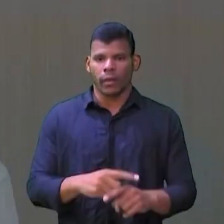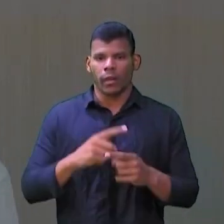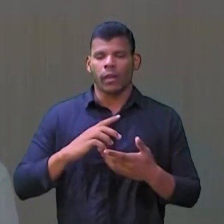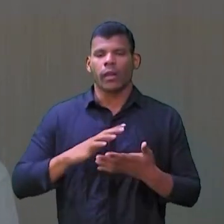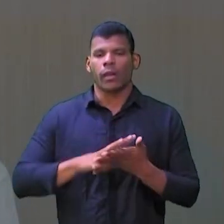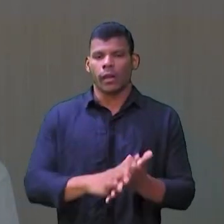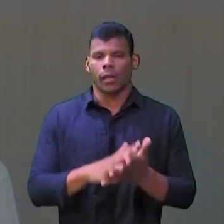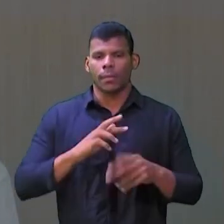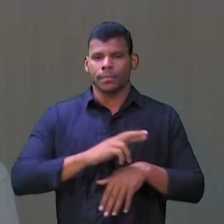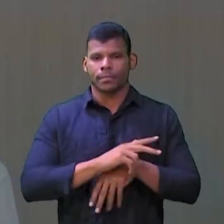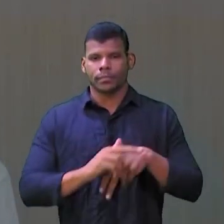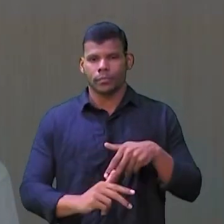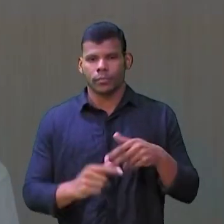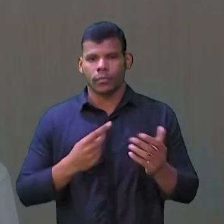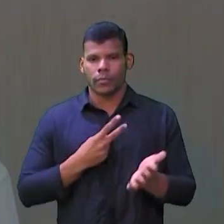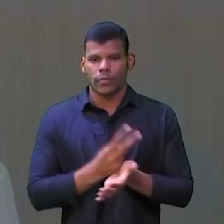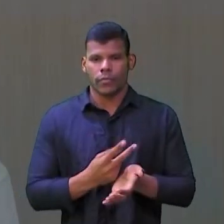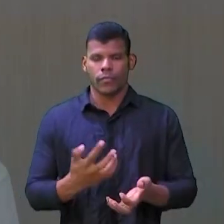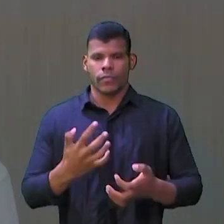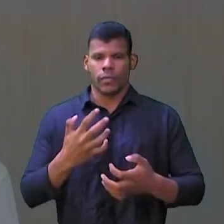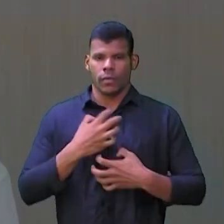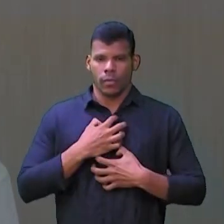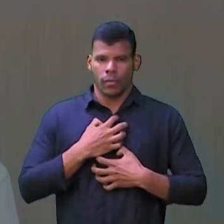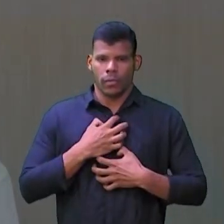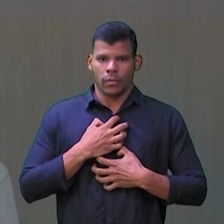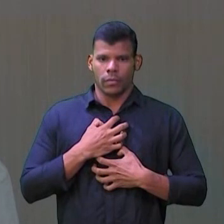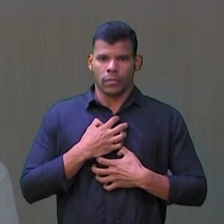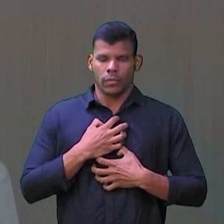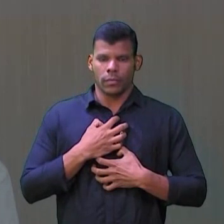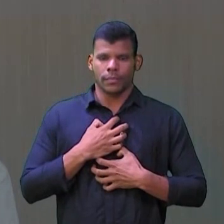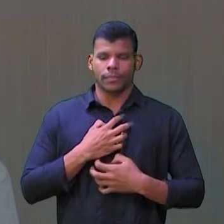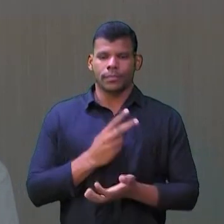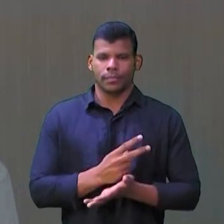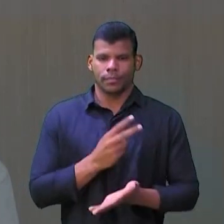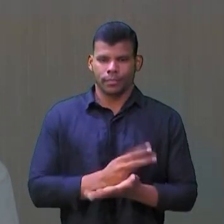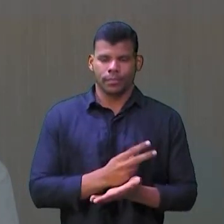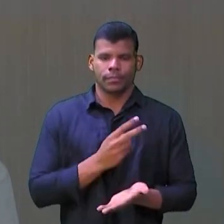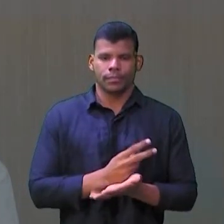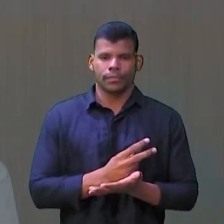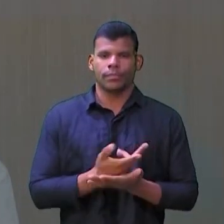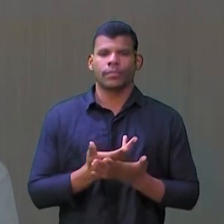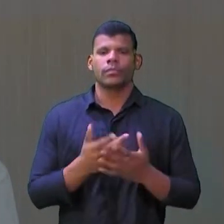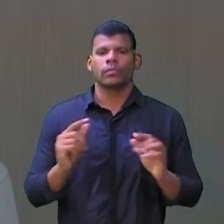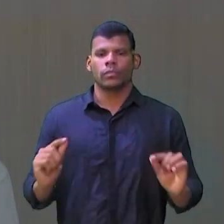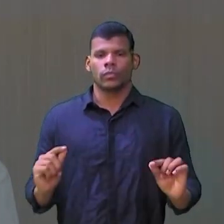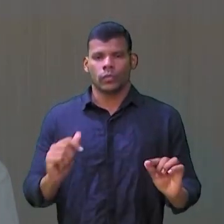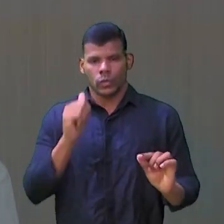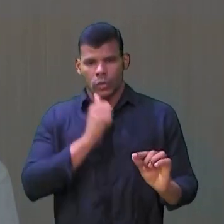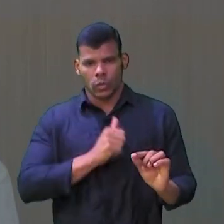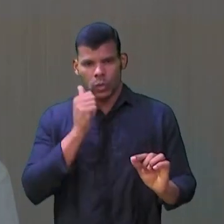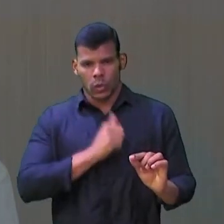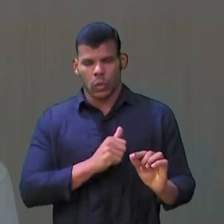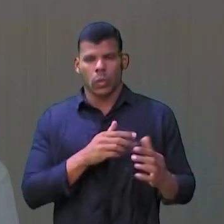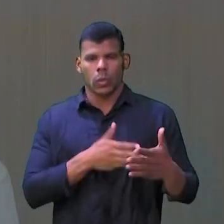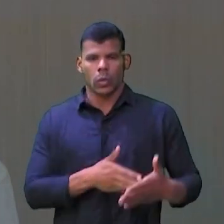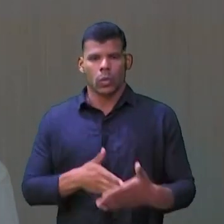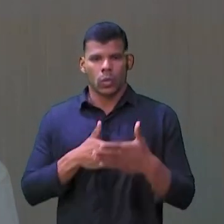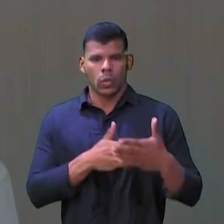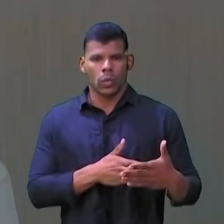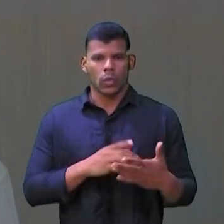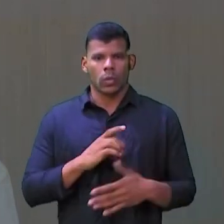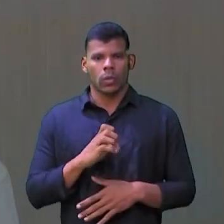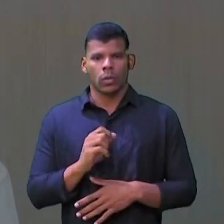de gênero e ela sente na pele, desde sempre, por ser uma mulher que desafia